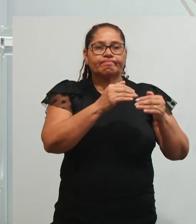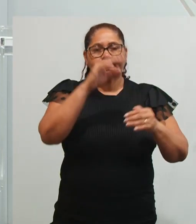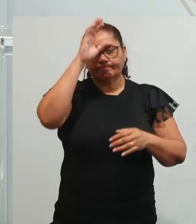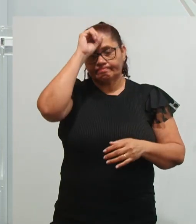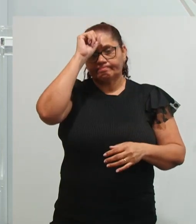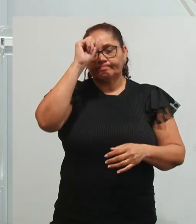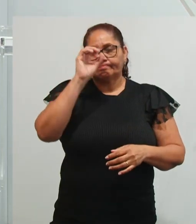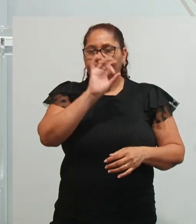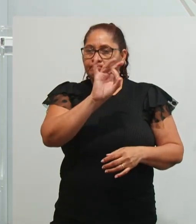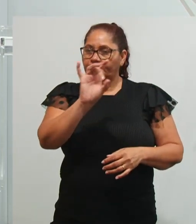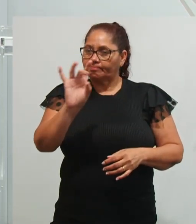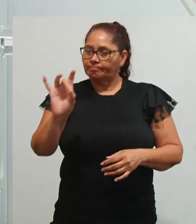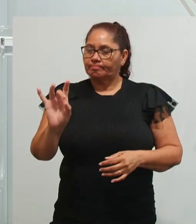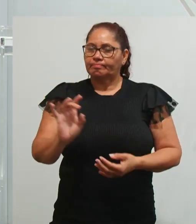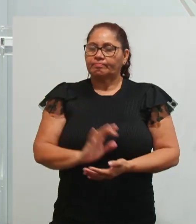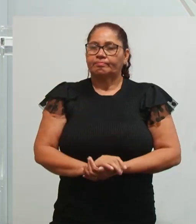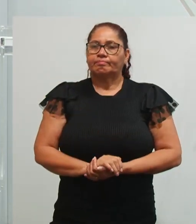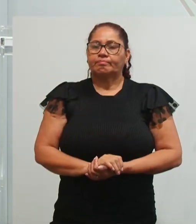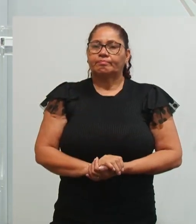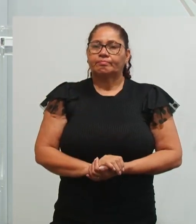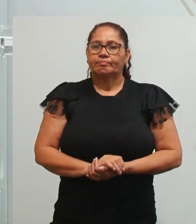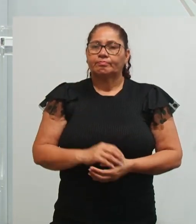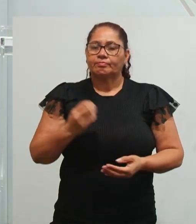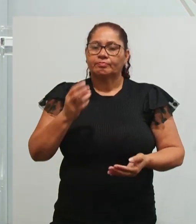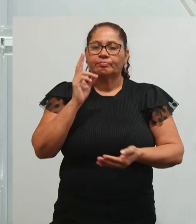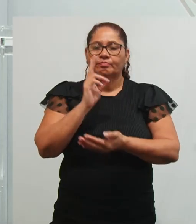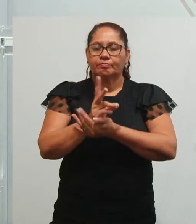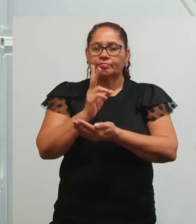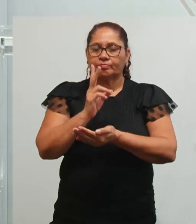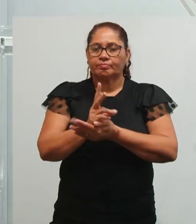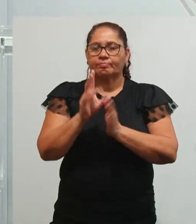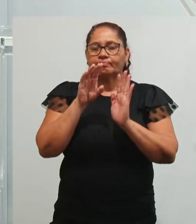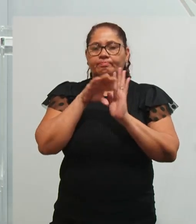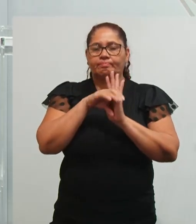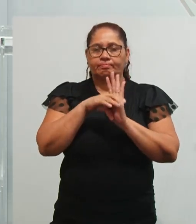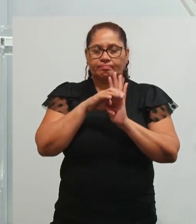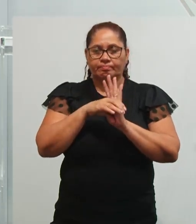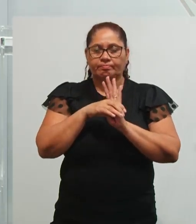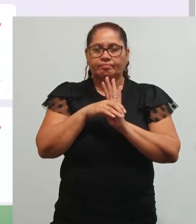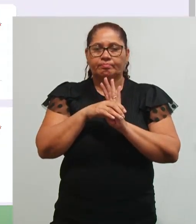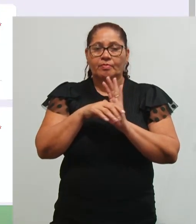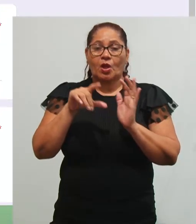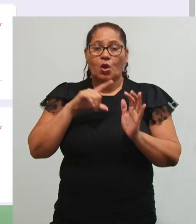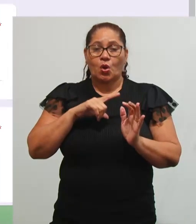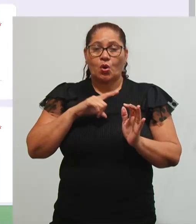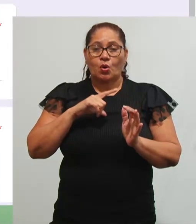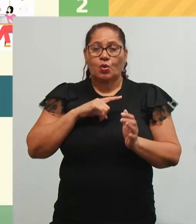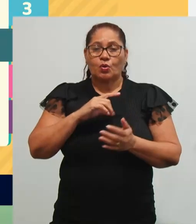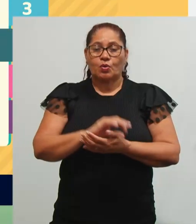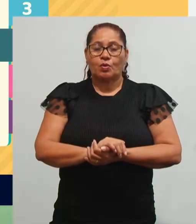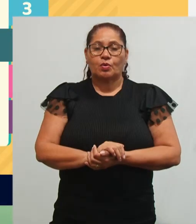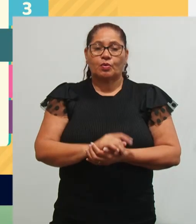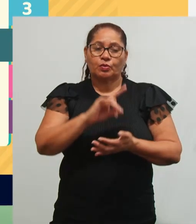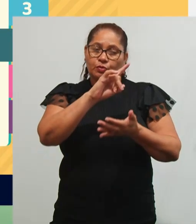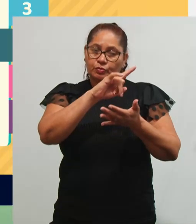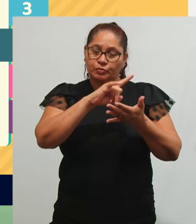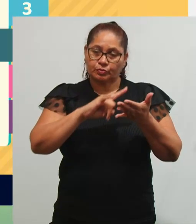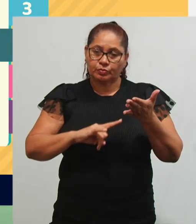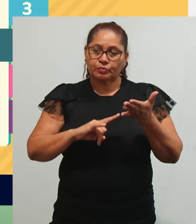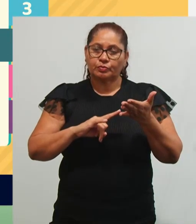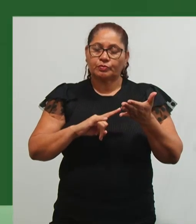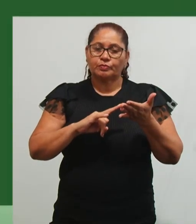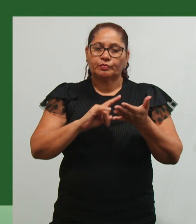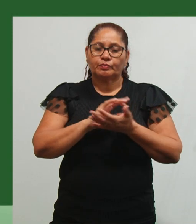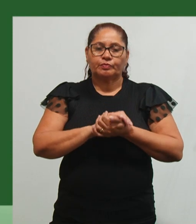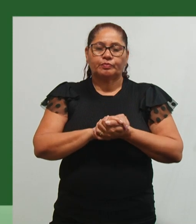vocês, né? Para que vocês tenham aí uma construção contínua desses conceitos. O outro formulário, ele